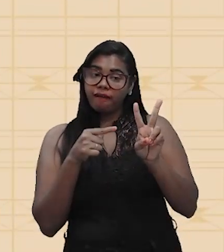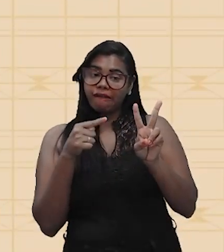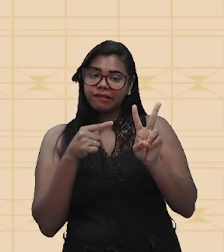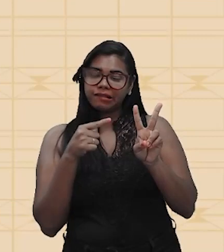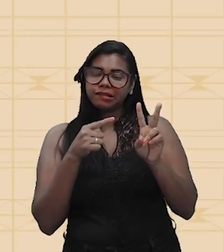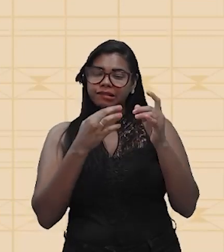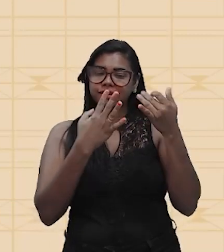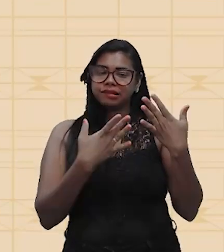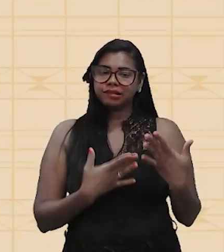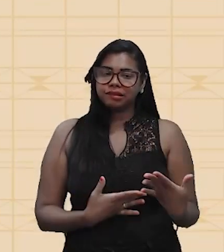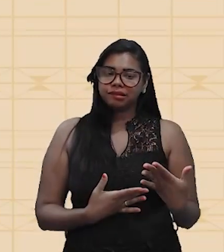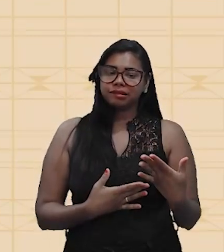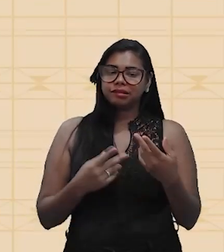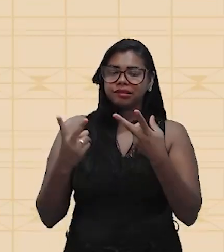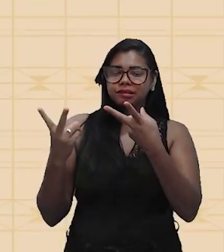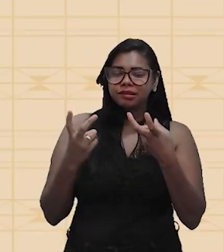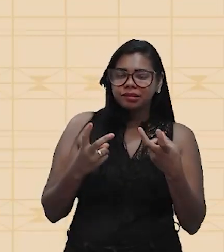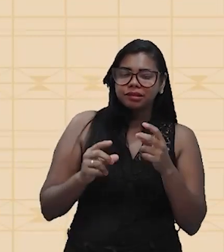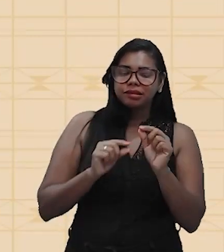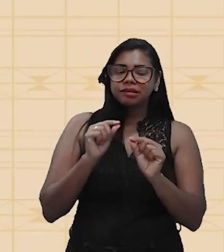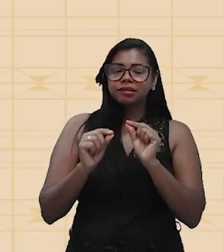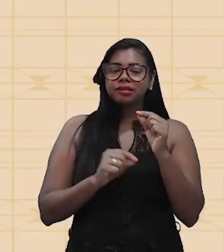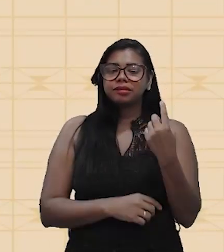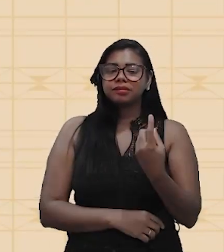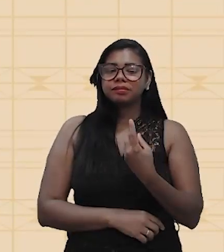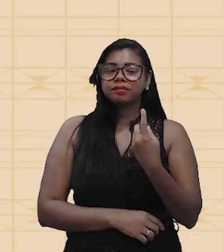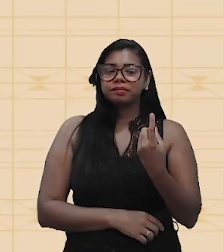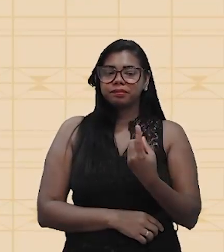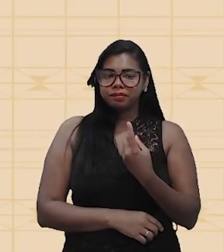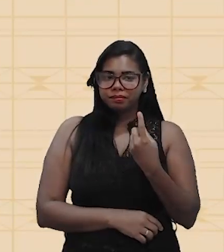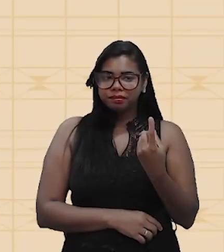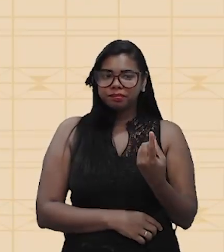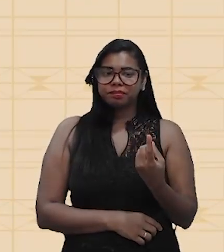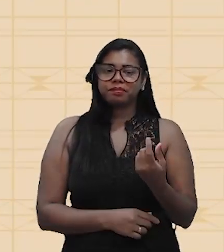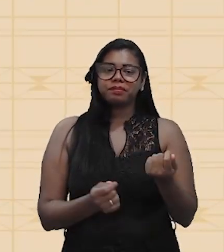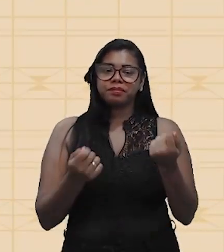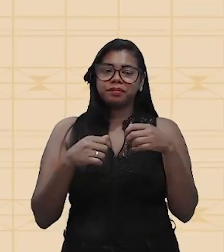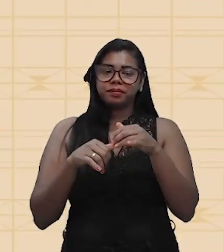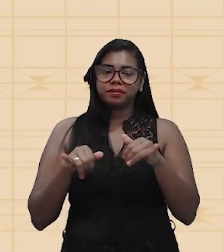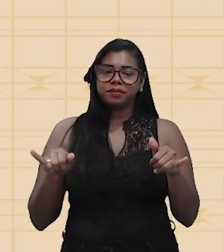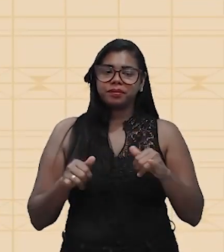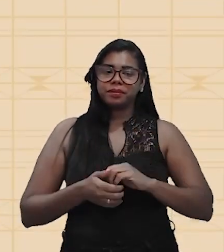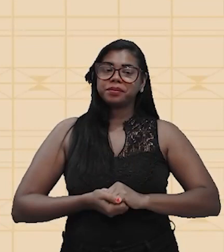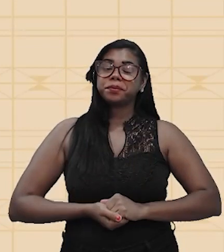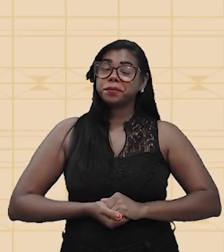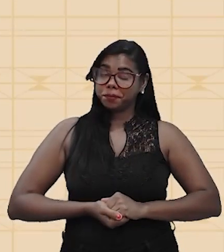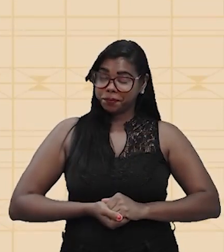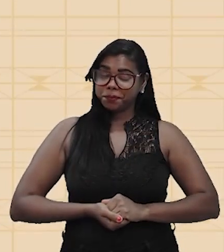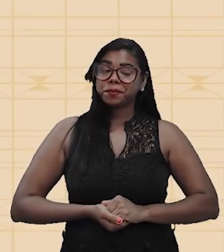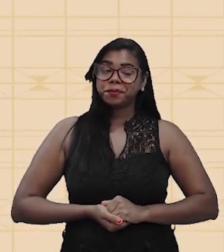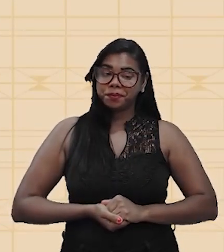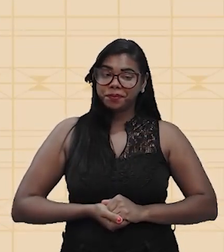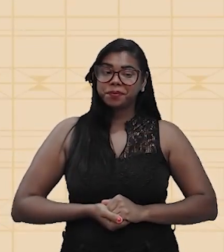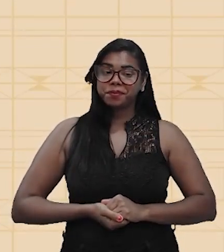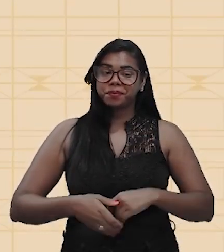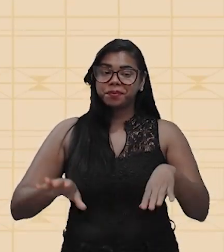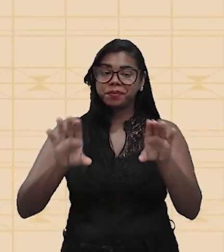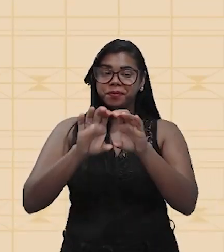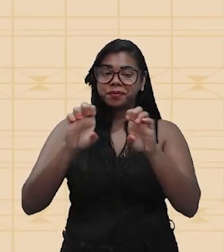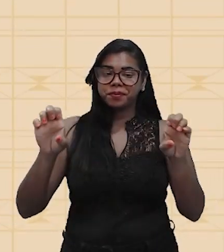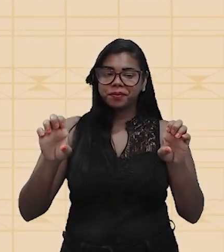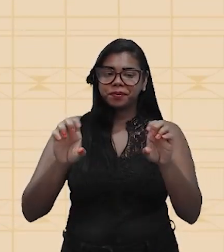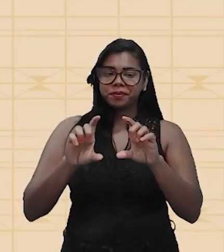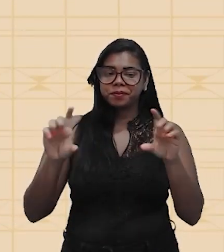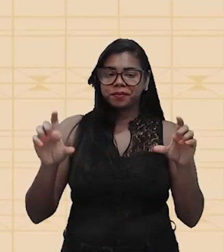quando identificamos individualmente uma potência elétrica. Então, na nossa fórmula, que tem nos